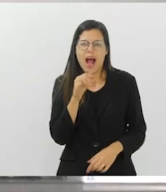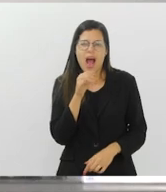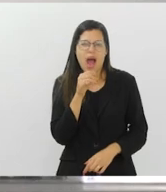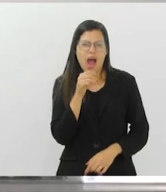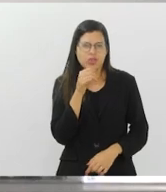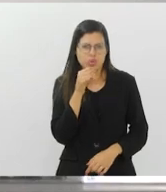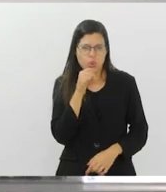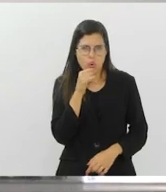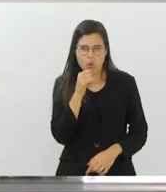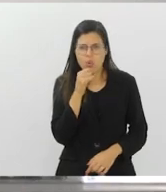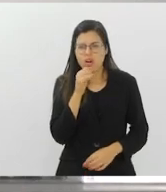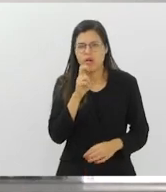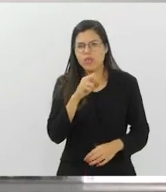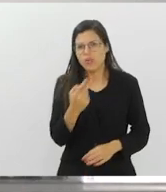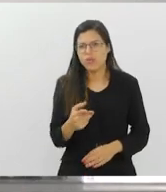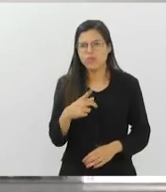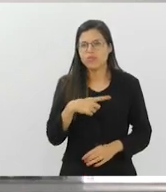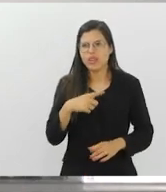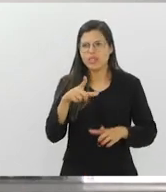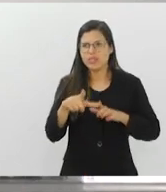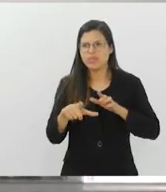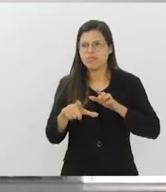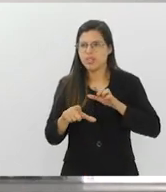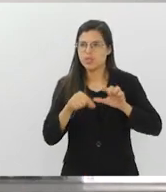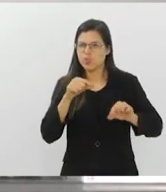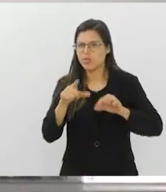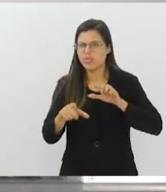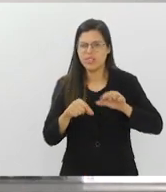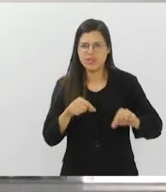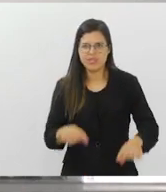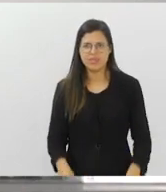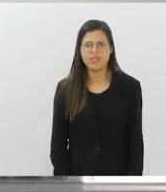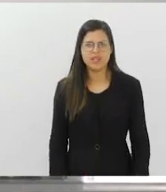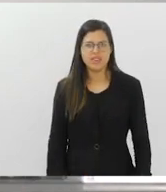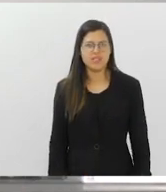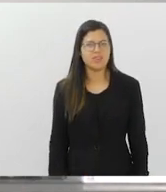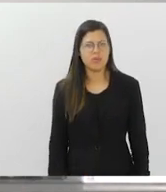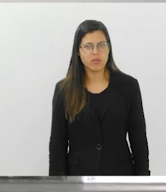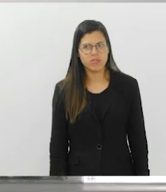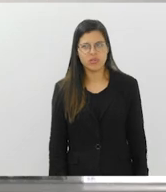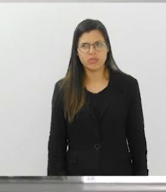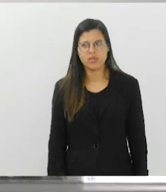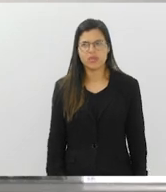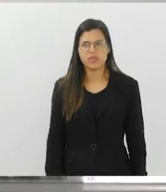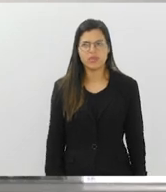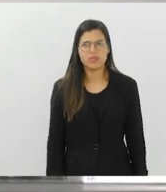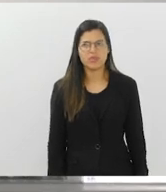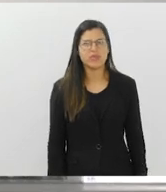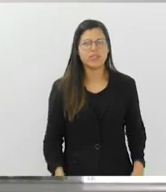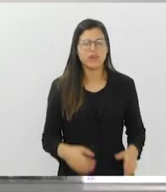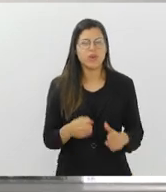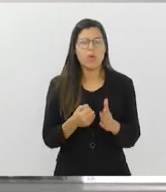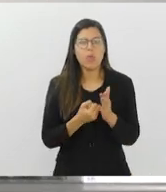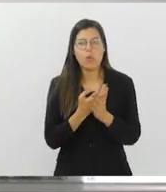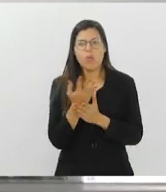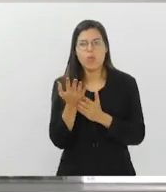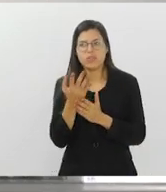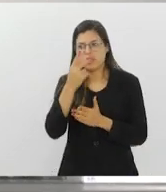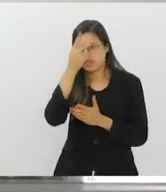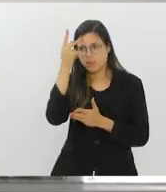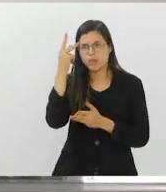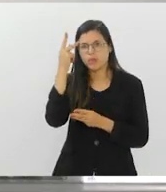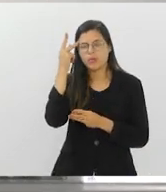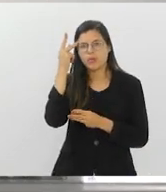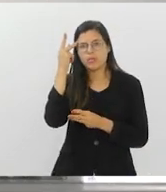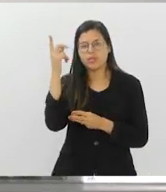uma seletividade? Só para ficar bem claro assim. Você tem aí os dados de quantas pessoas vocês têm